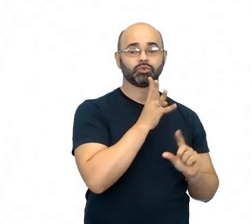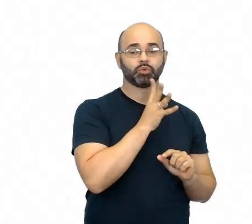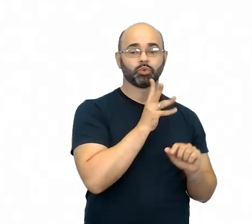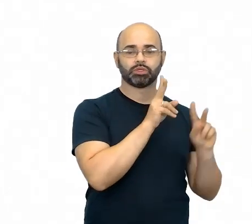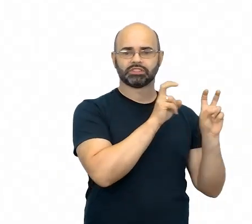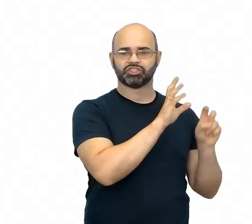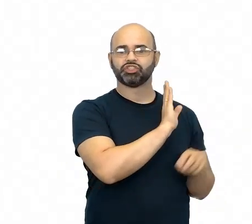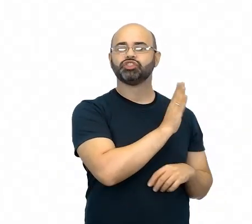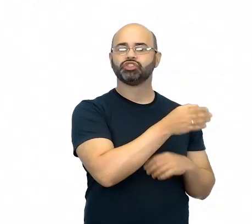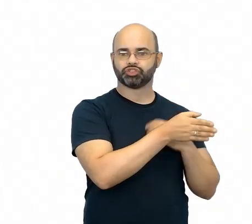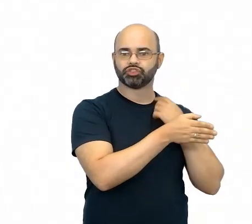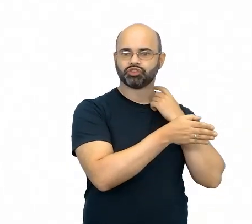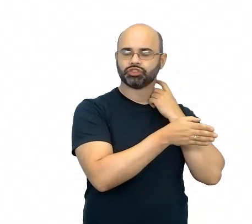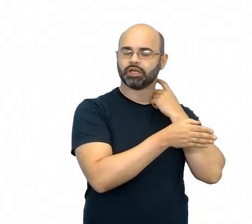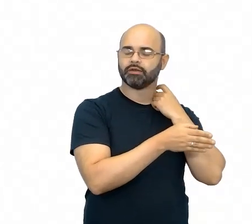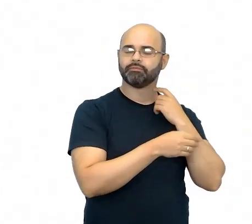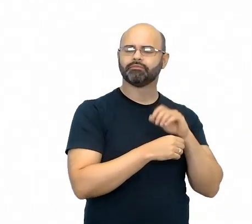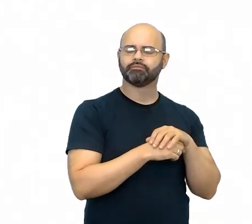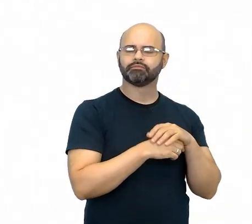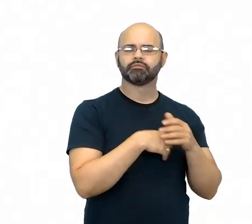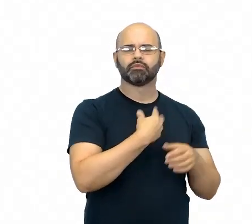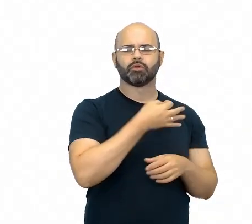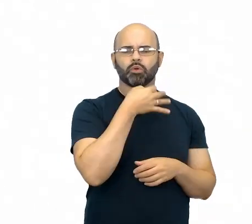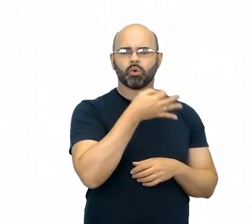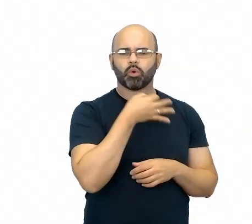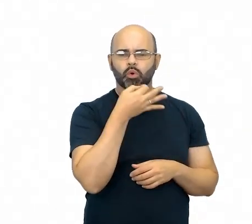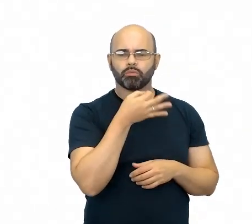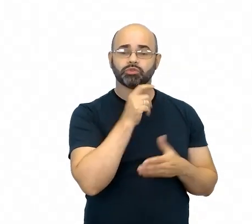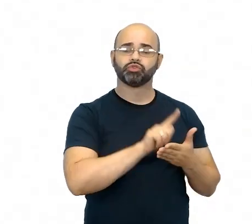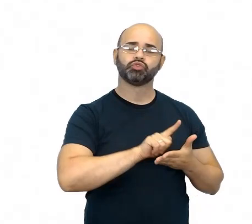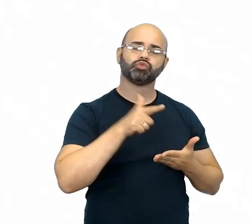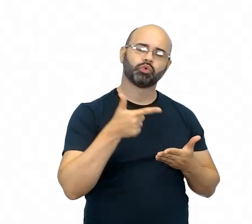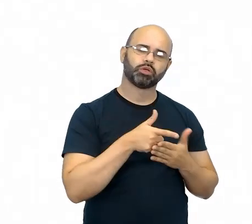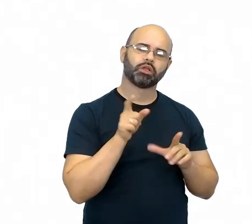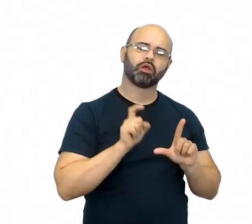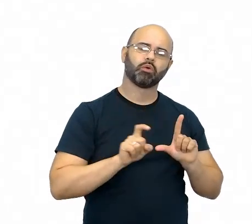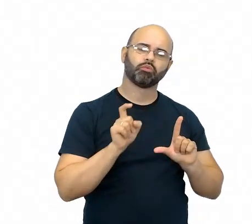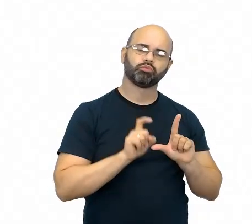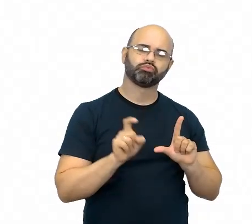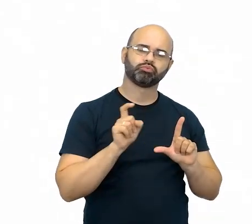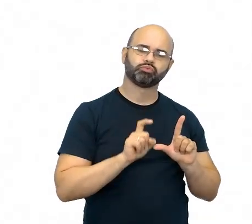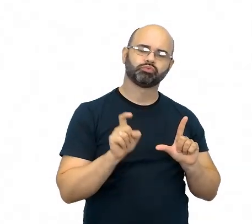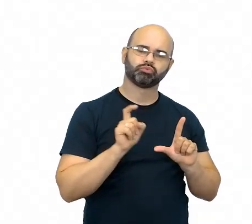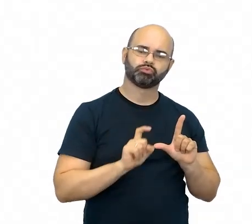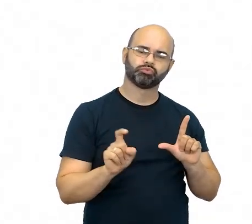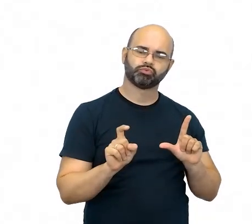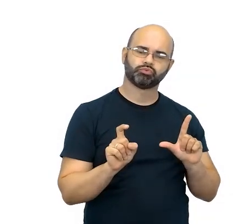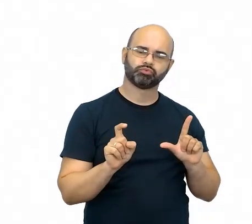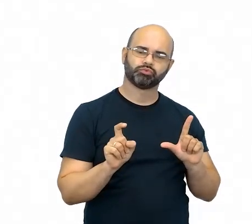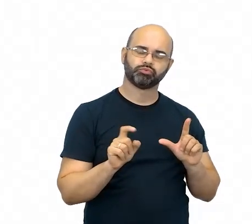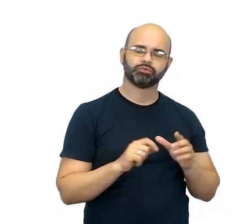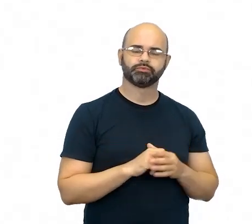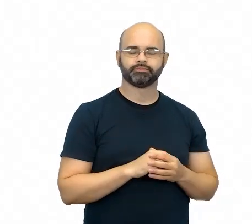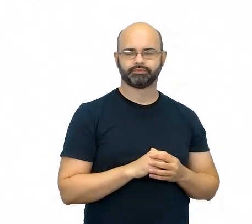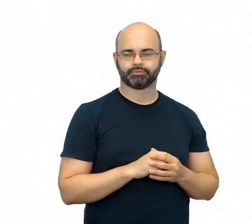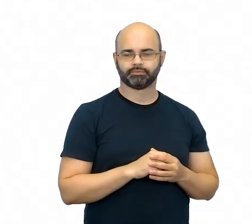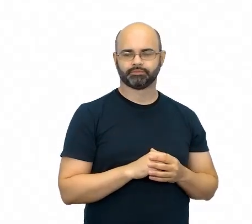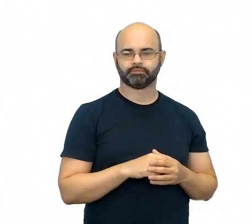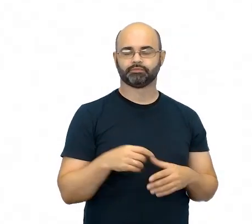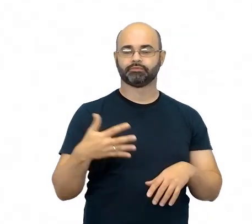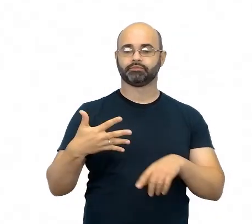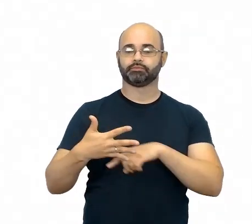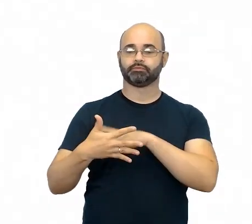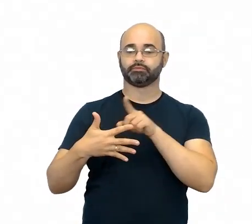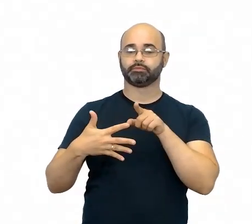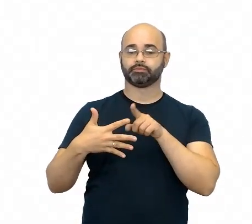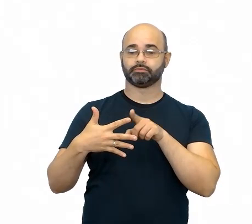de se informar, de se comentar por meio de jornais online. A 2 é ler um